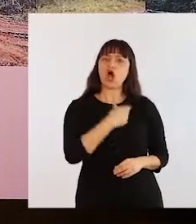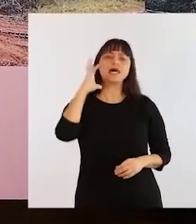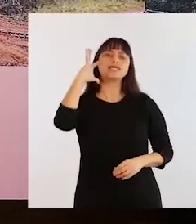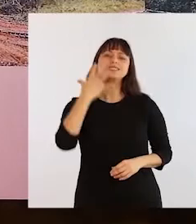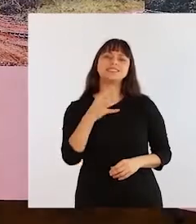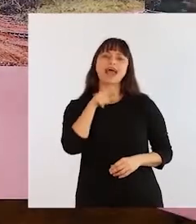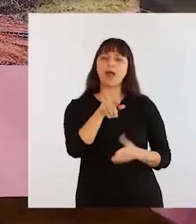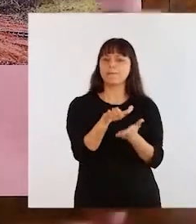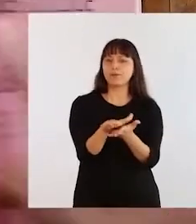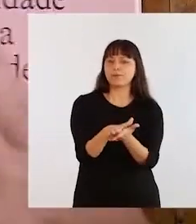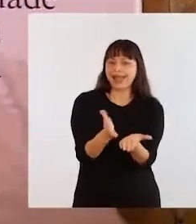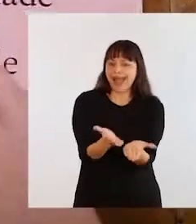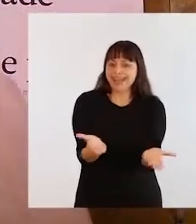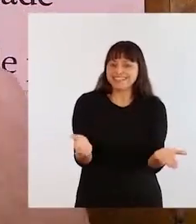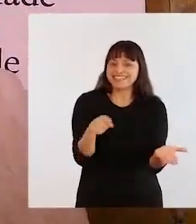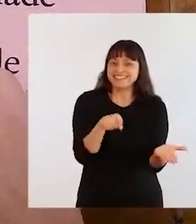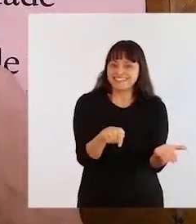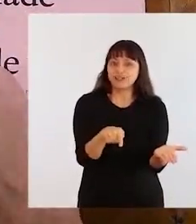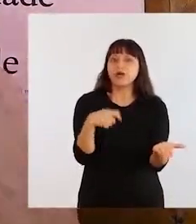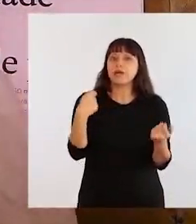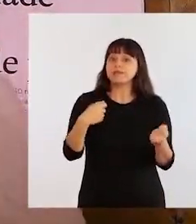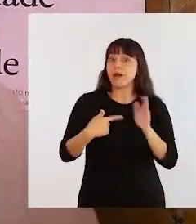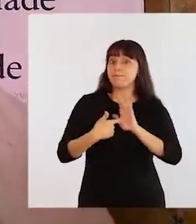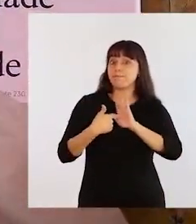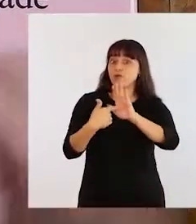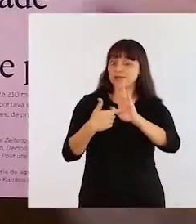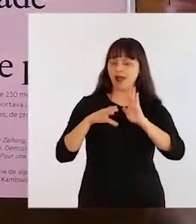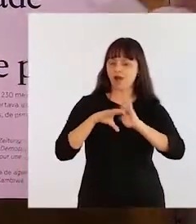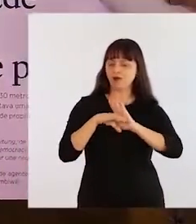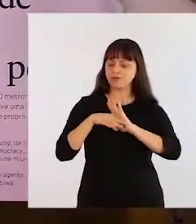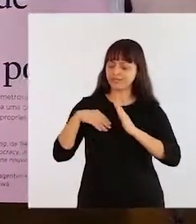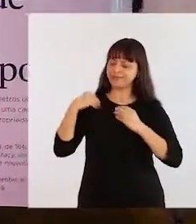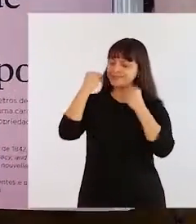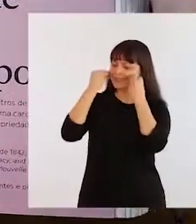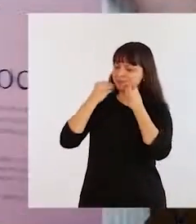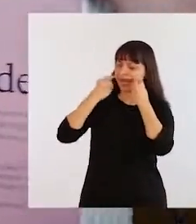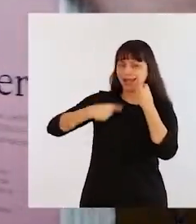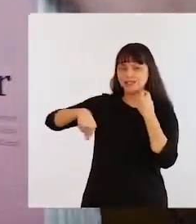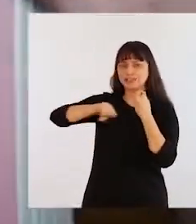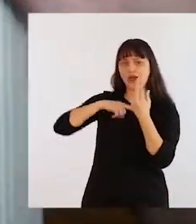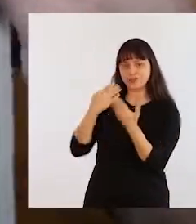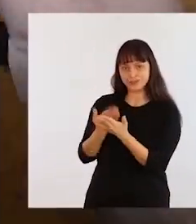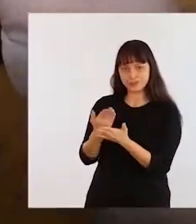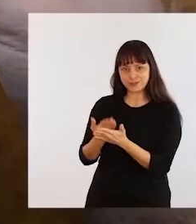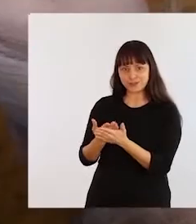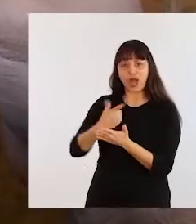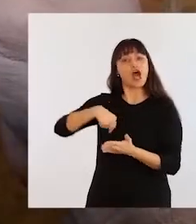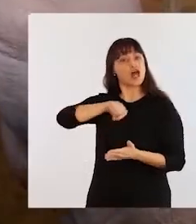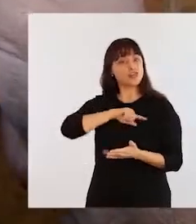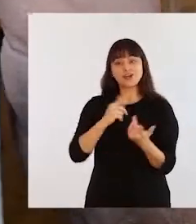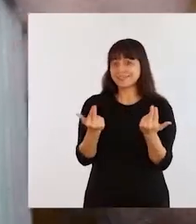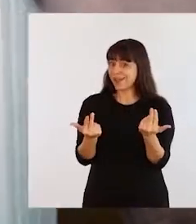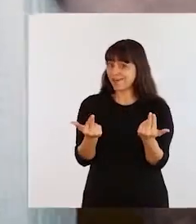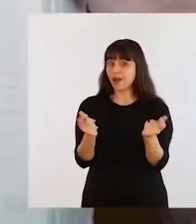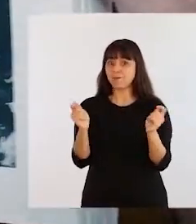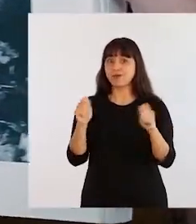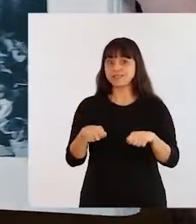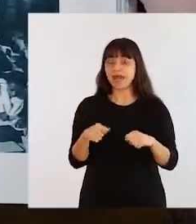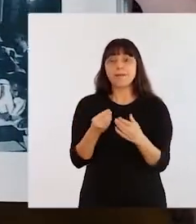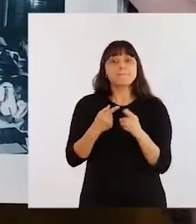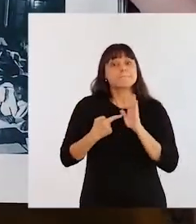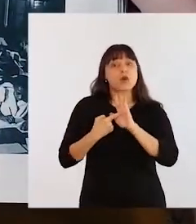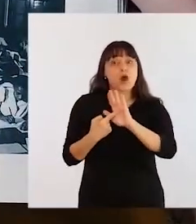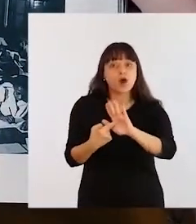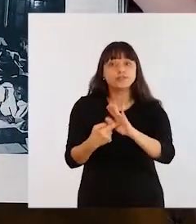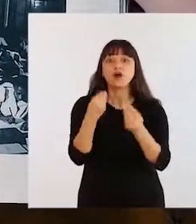nos arriscamos em uma possibilidade parecida. Lançar uma ponte que pudesse traduzir, não a 34ª Bienal, mas algo